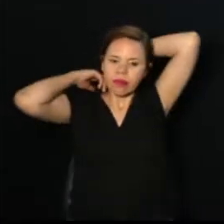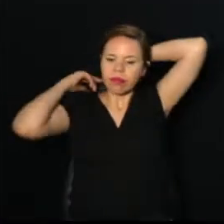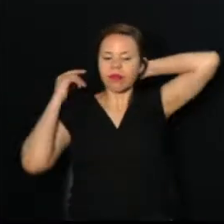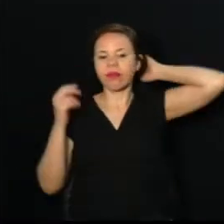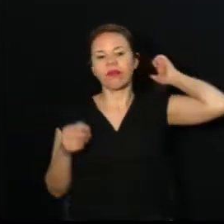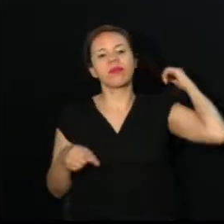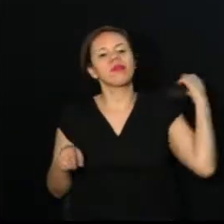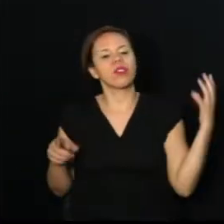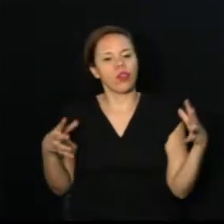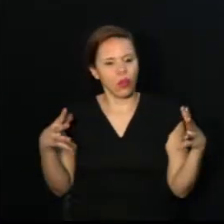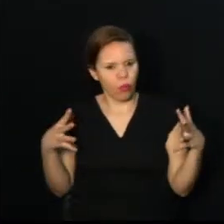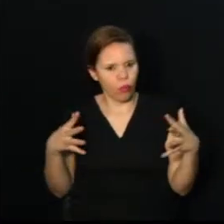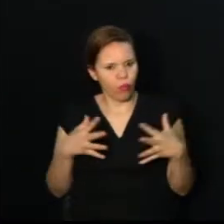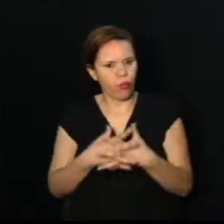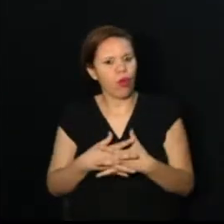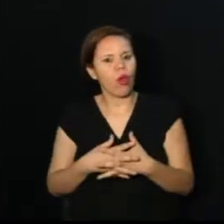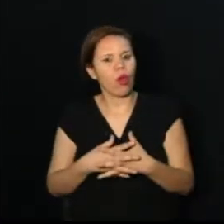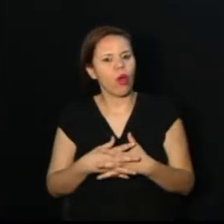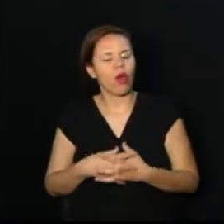Confusão